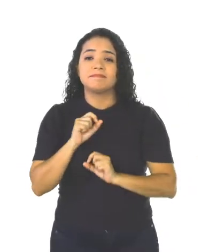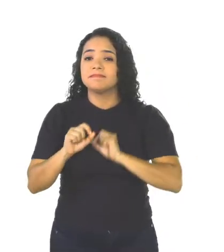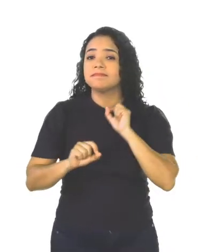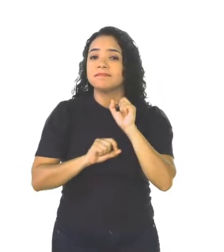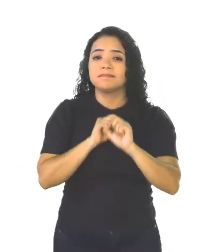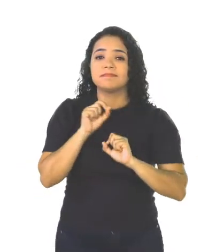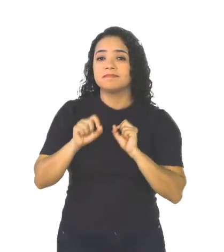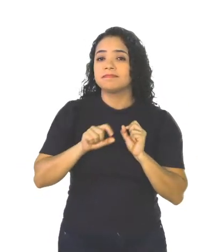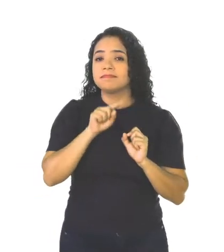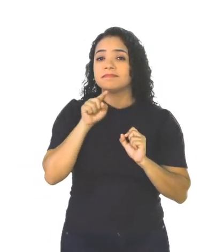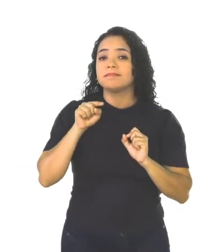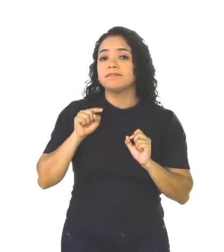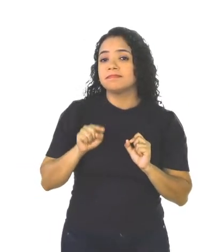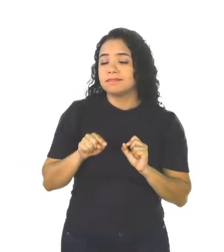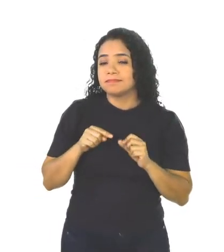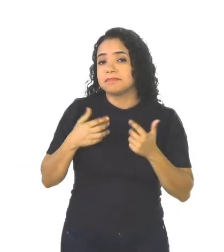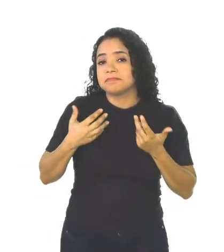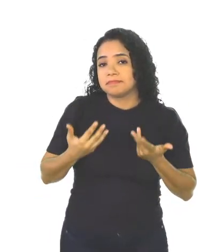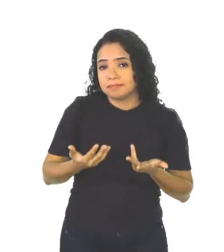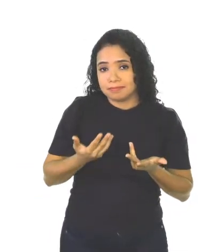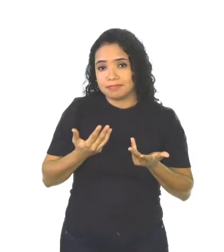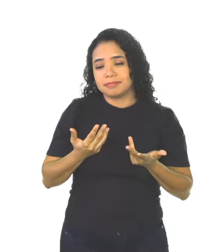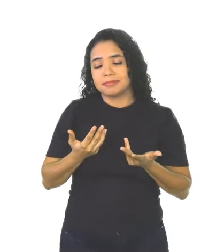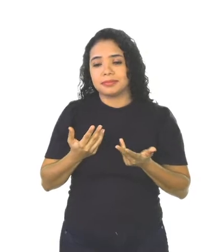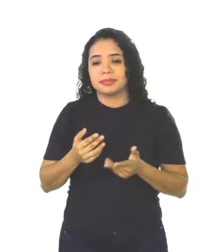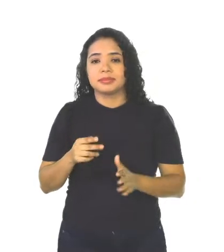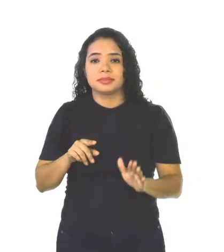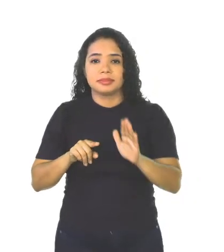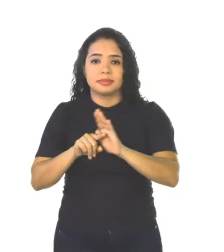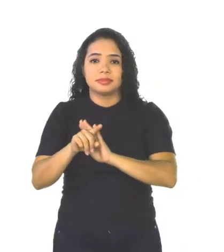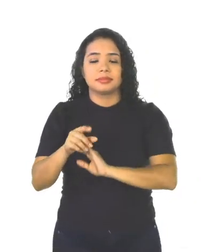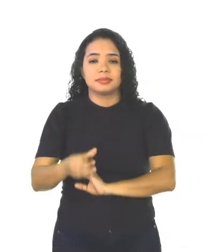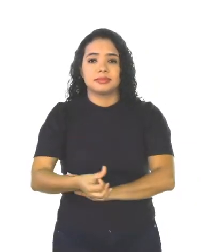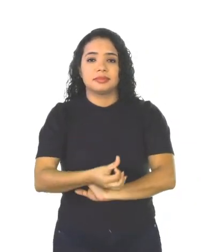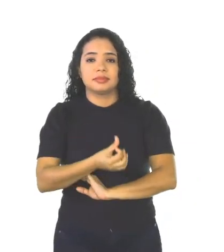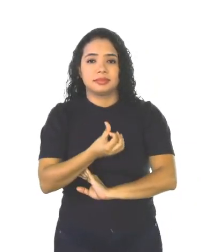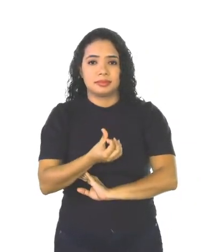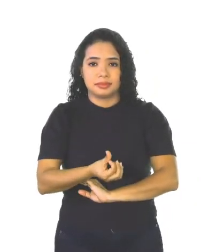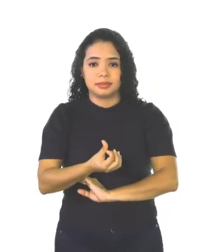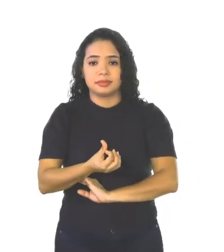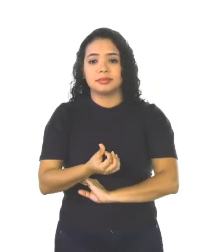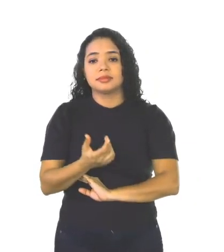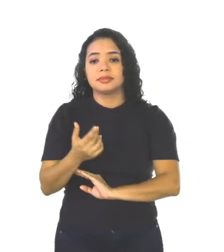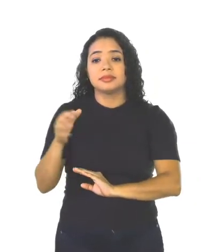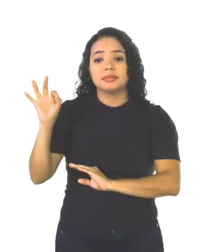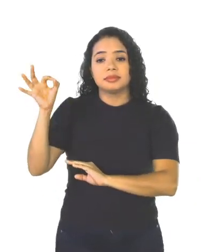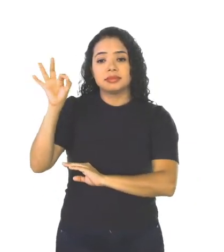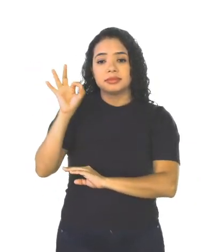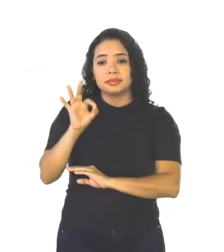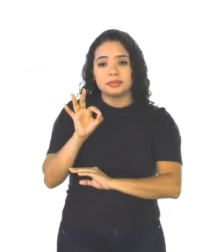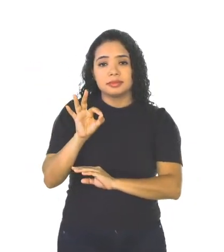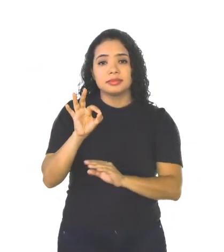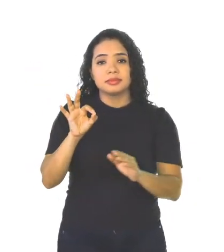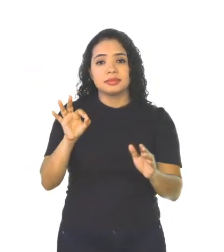saudades? Aí você vai responder. Questão 6. Quem Dodô